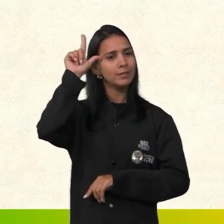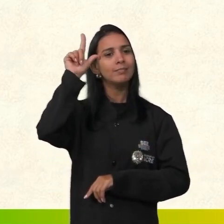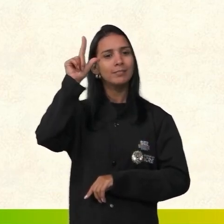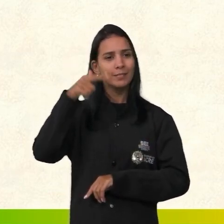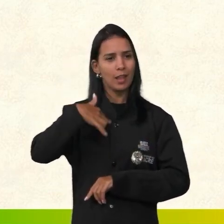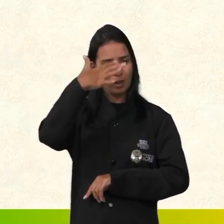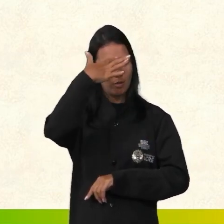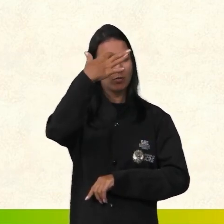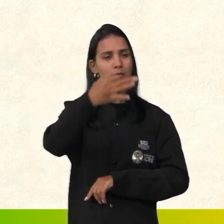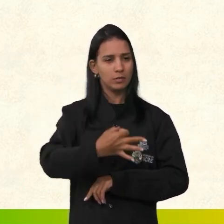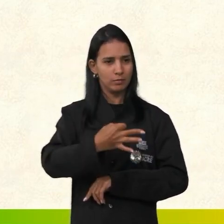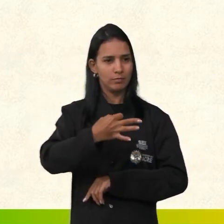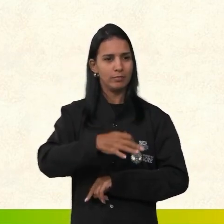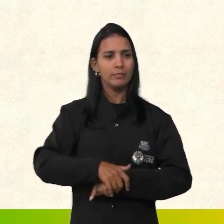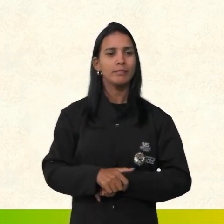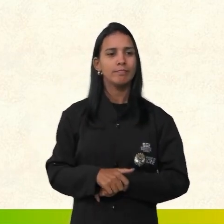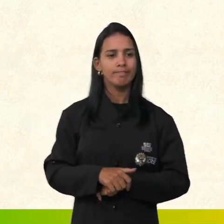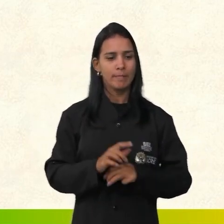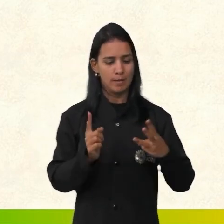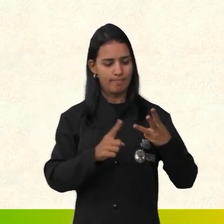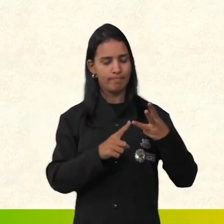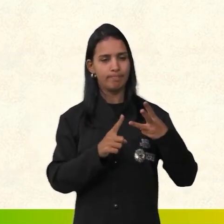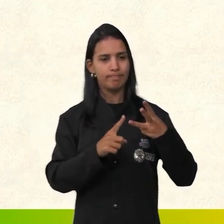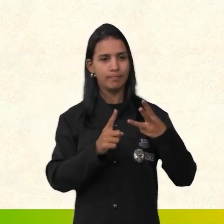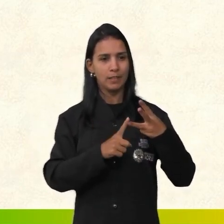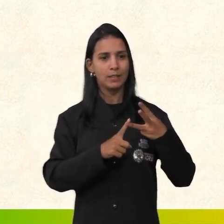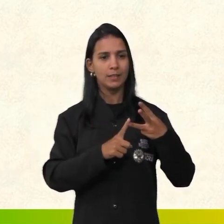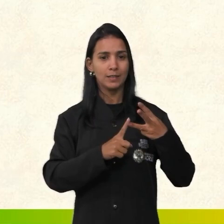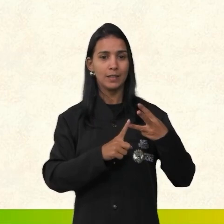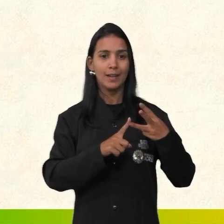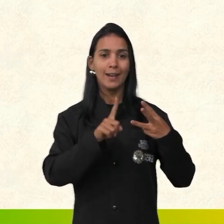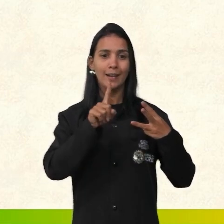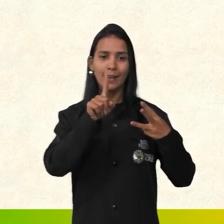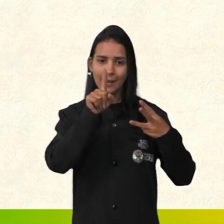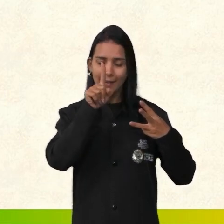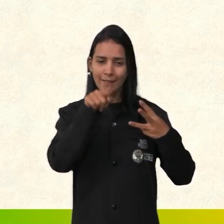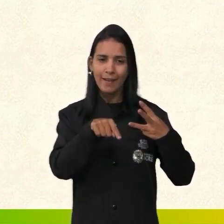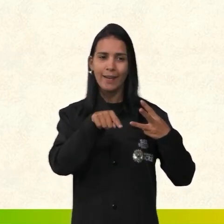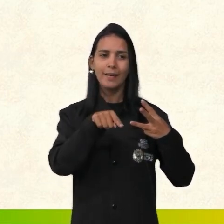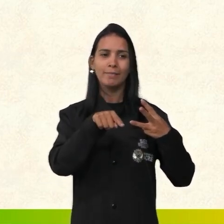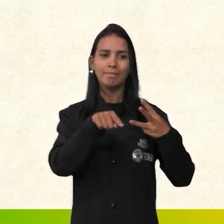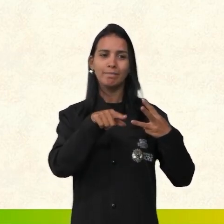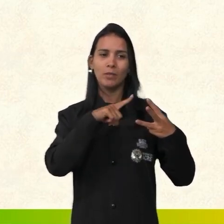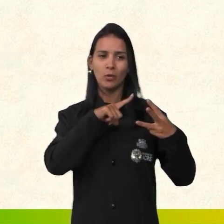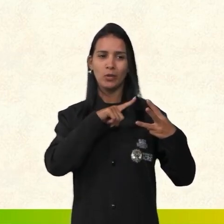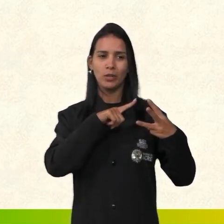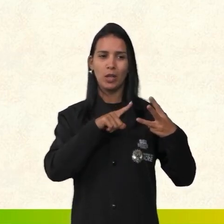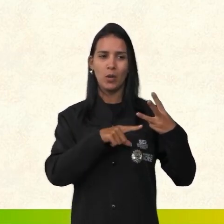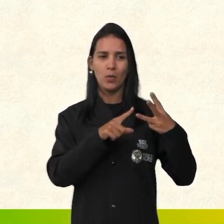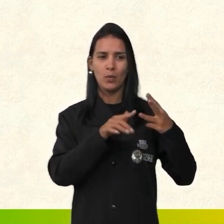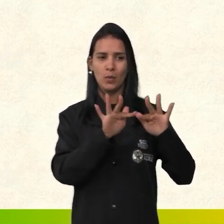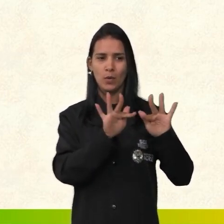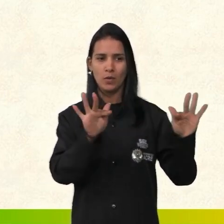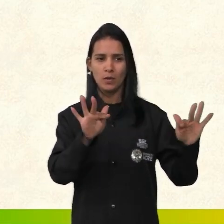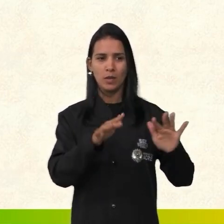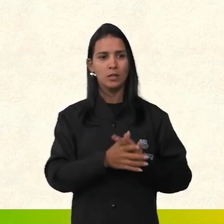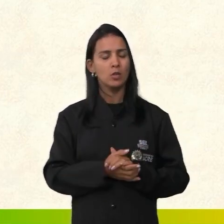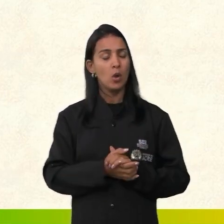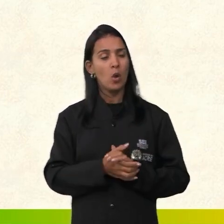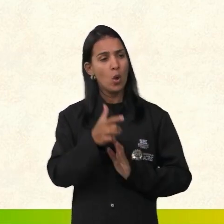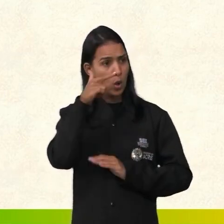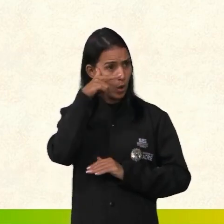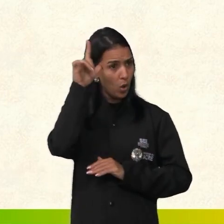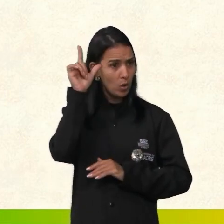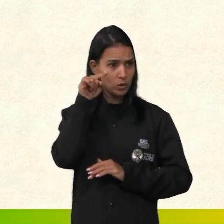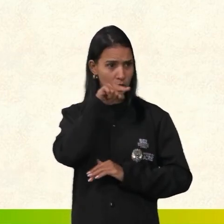uma afirmação. E na terceira eu tenho, you didn't work yesterday. Você não